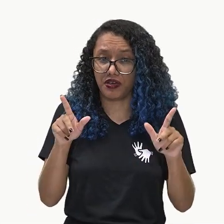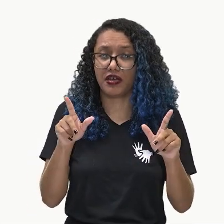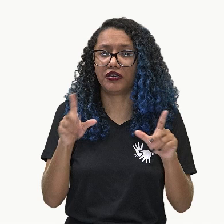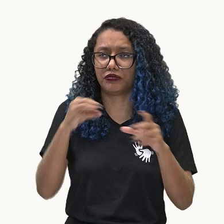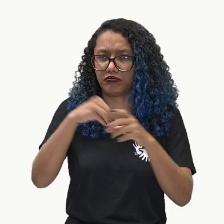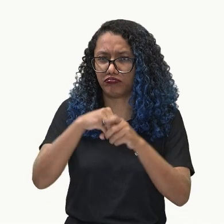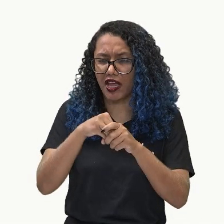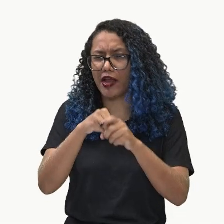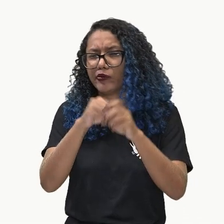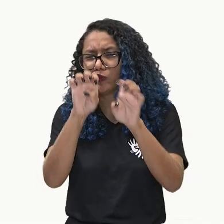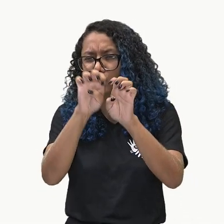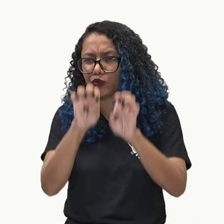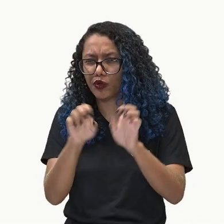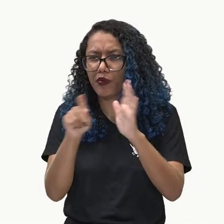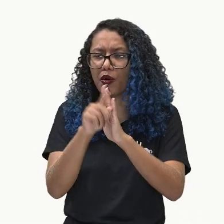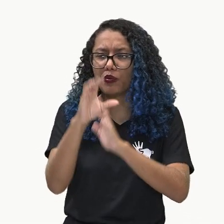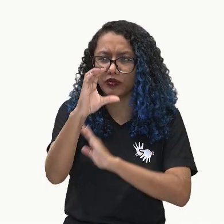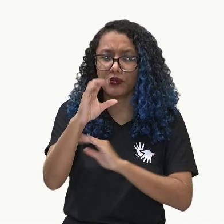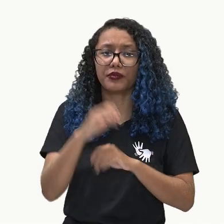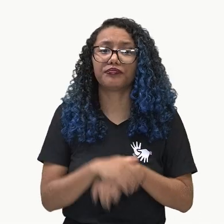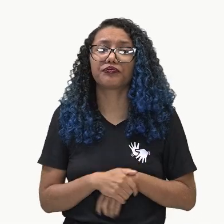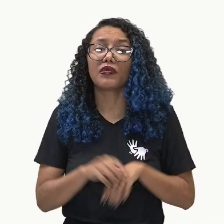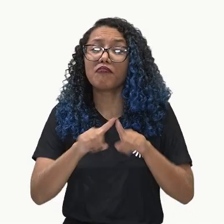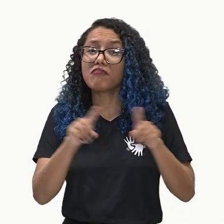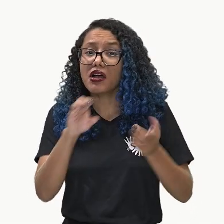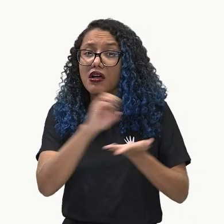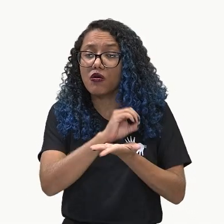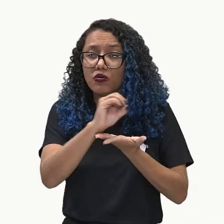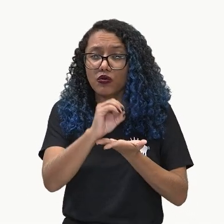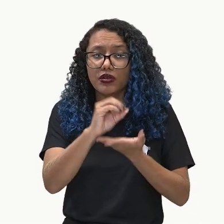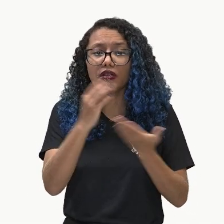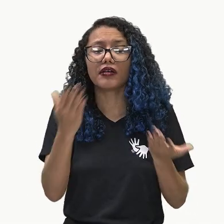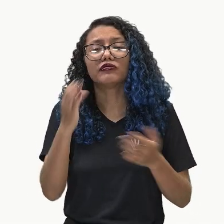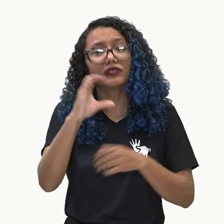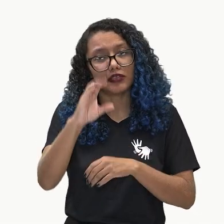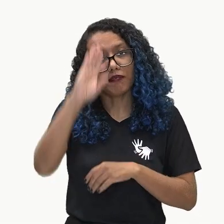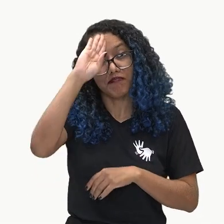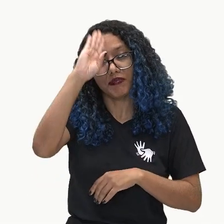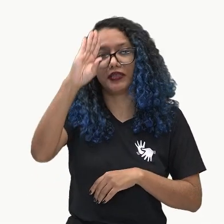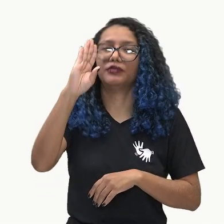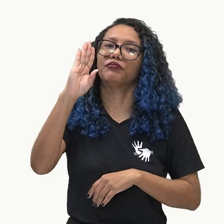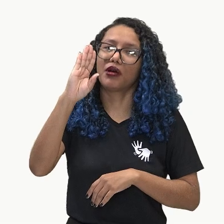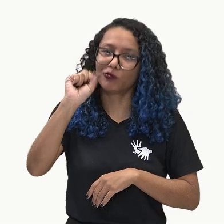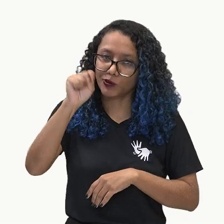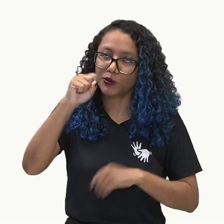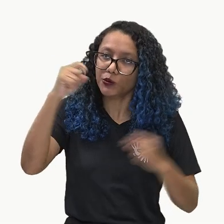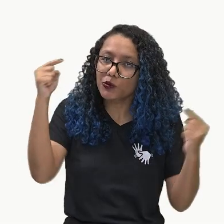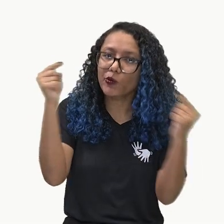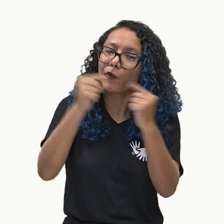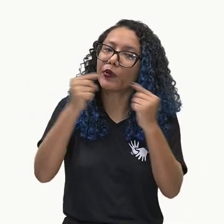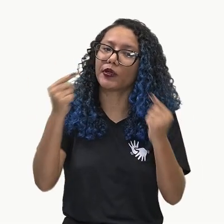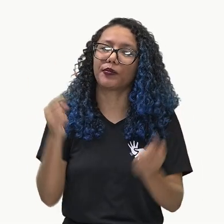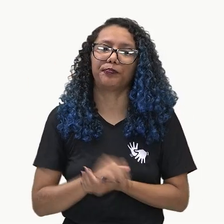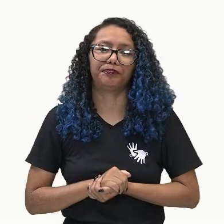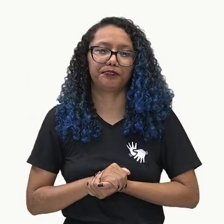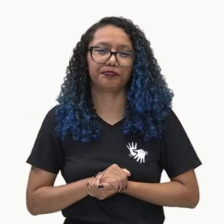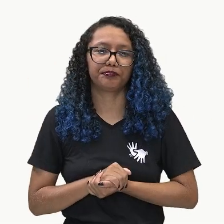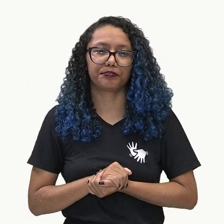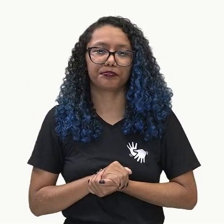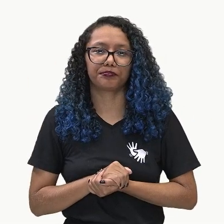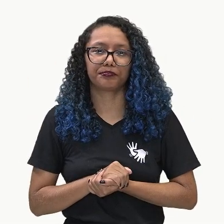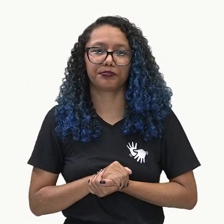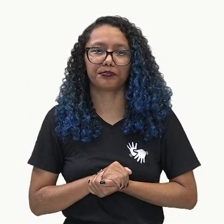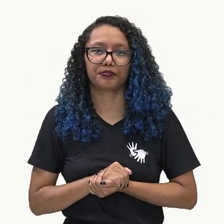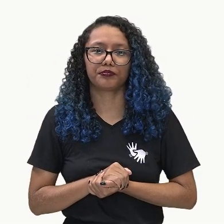carbono. E na substância orgânica, o carbono é o principal elemento constituinte. Então, segundo